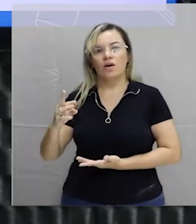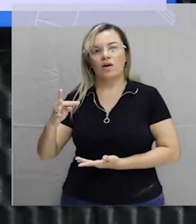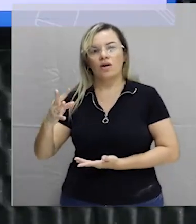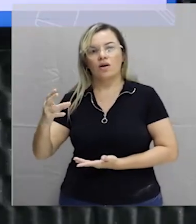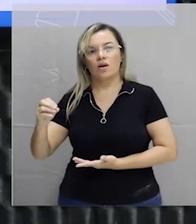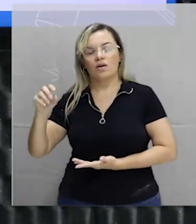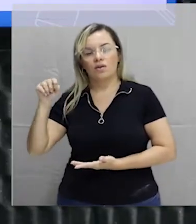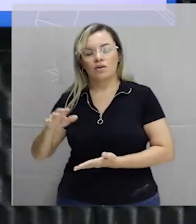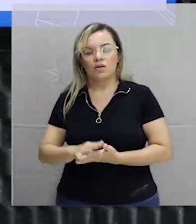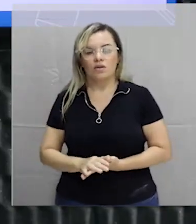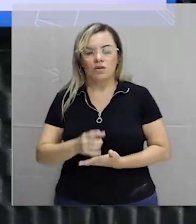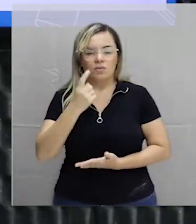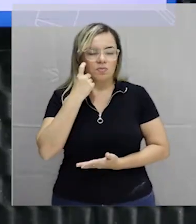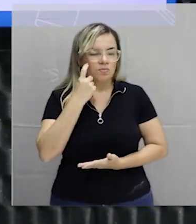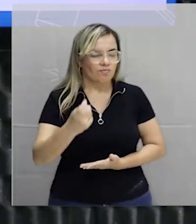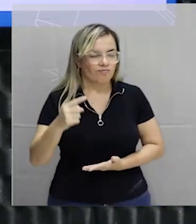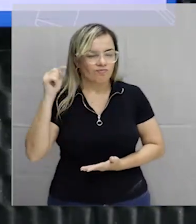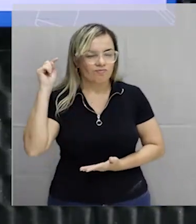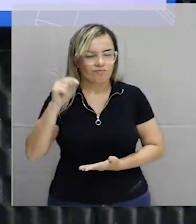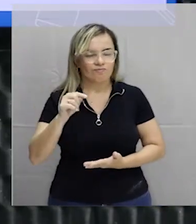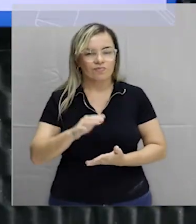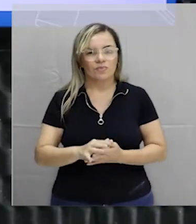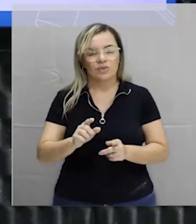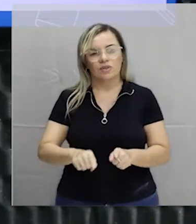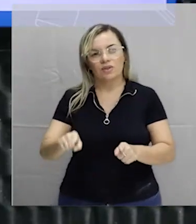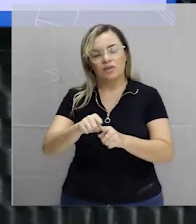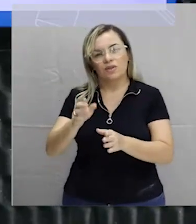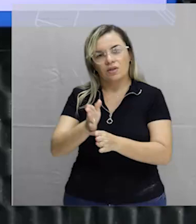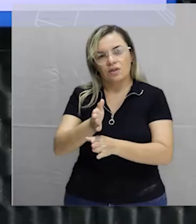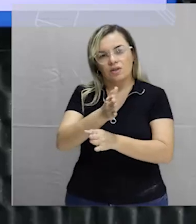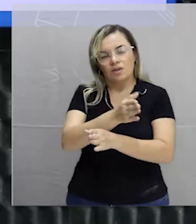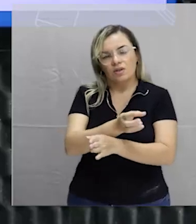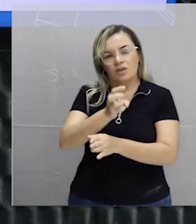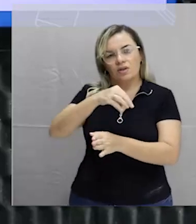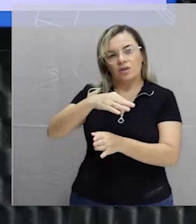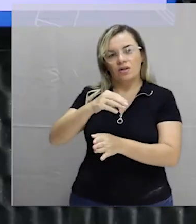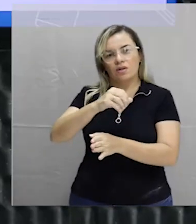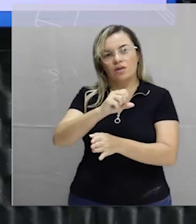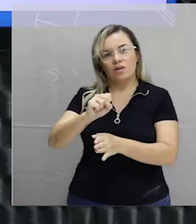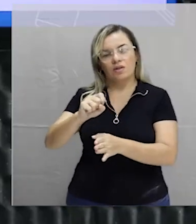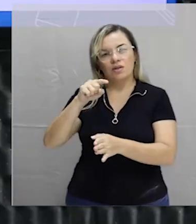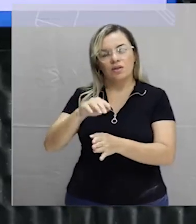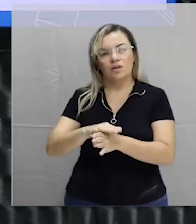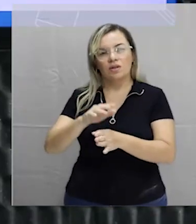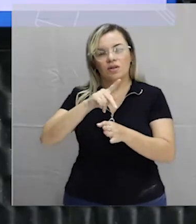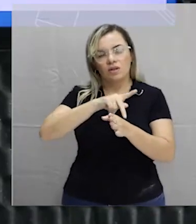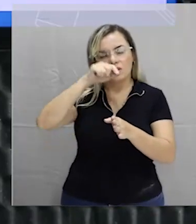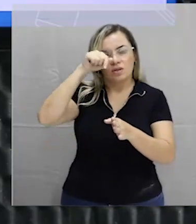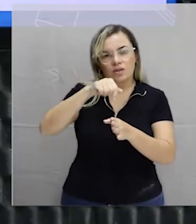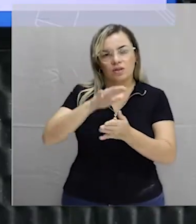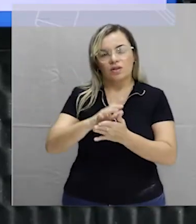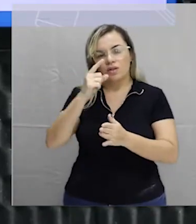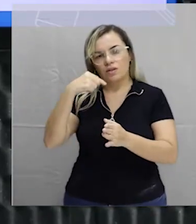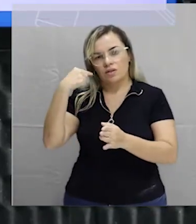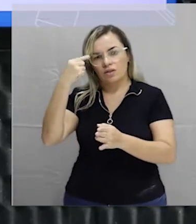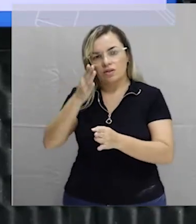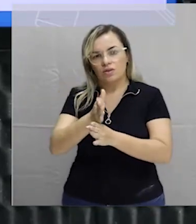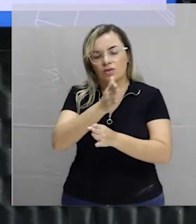sedutora porque ela fazia fronteira com as minas de prata da Espanha, no eixo